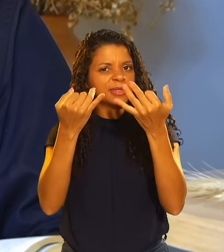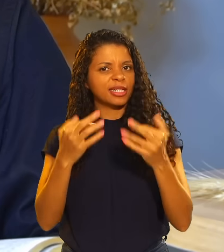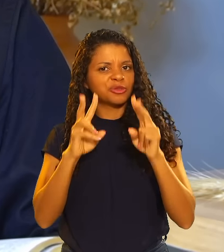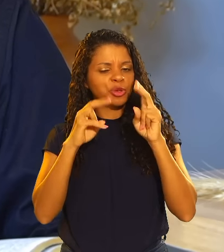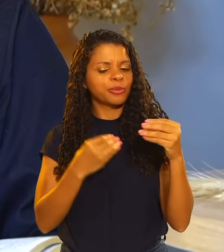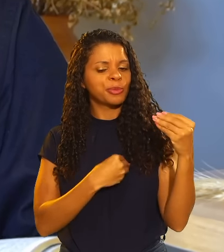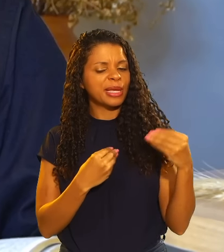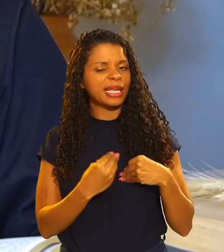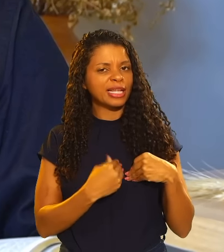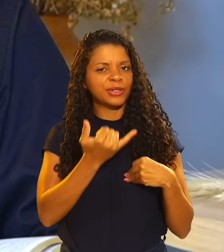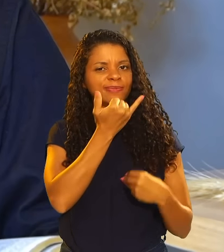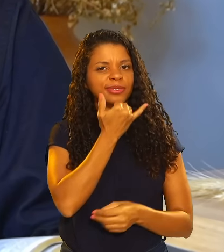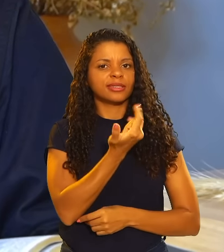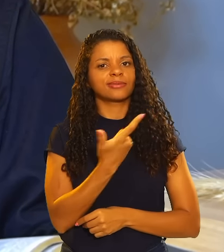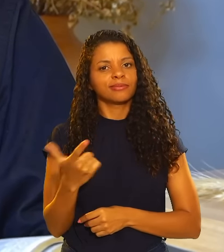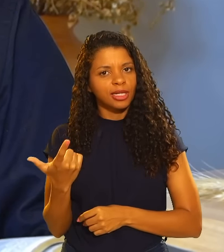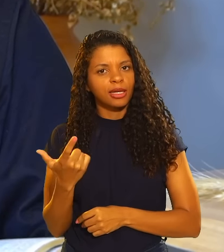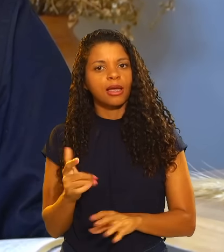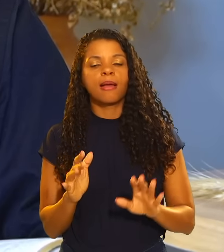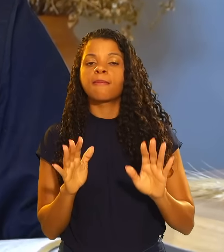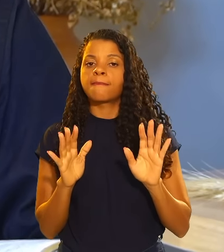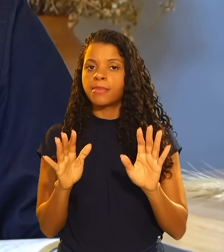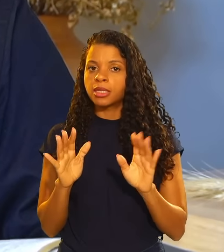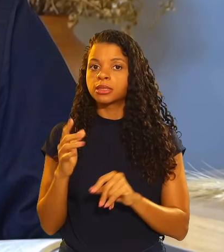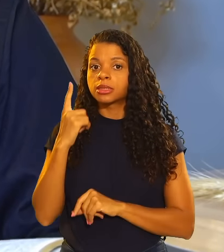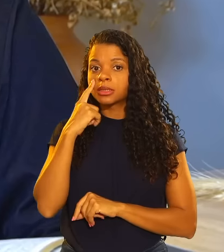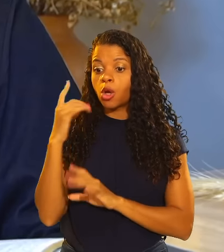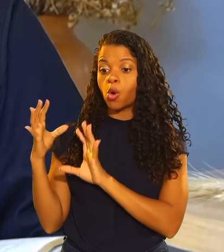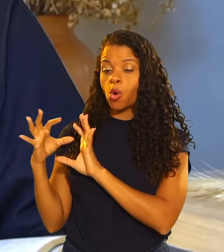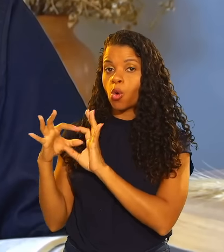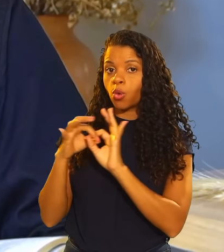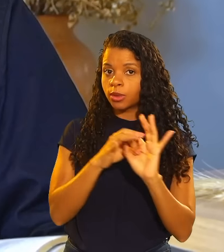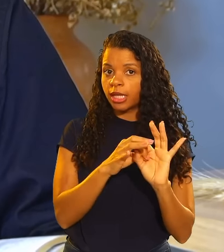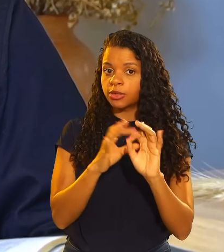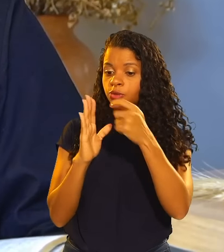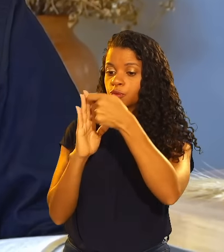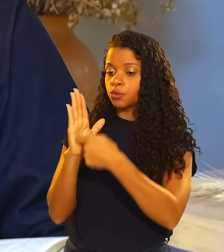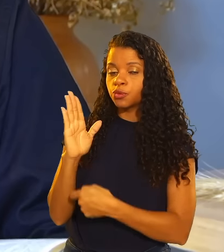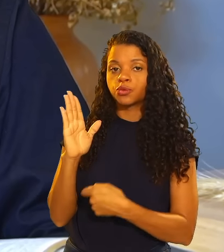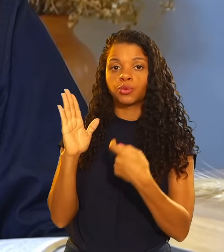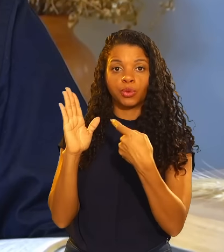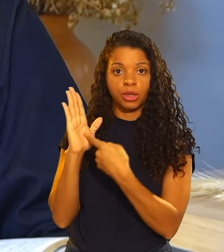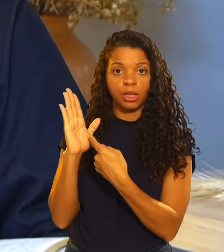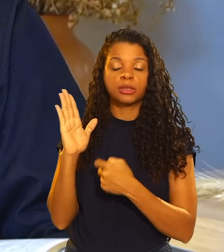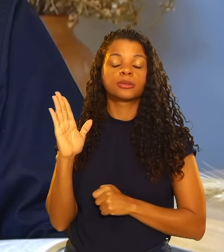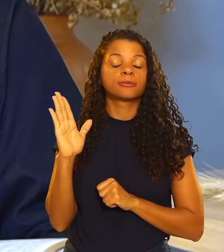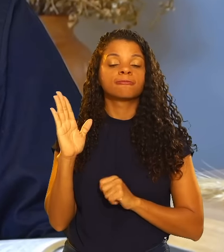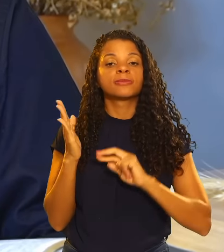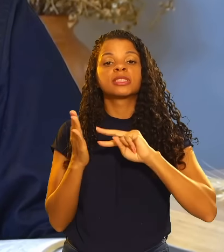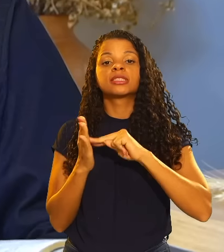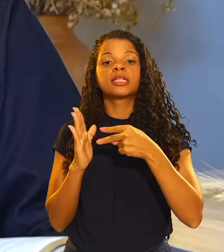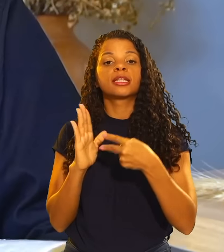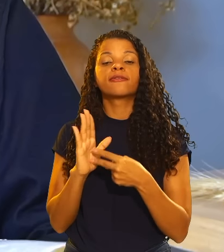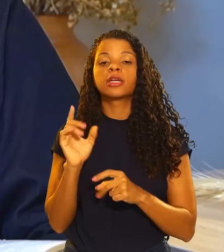Mas quando nós olhamos o texto e o contexto, a gente pode dizer que o pecado imperdoável está relacionado ao